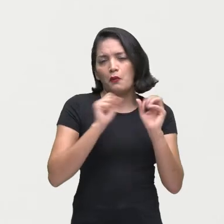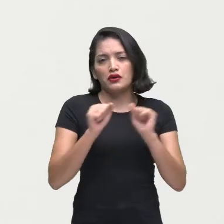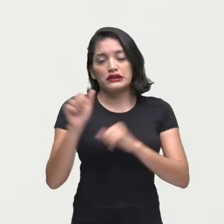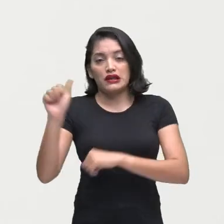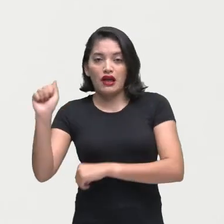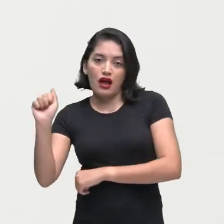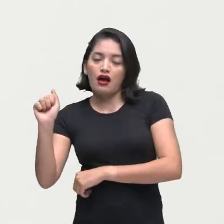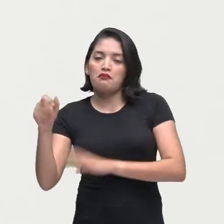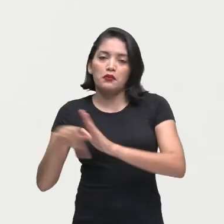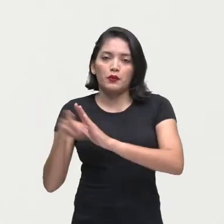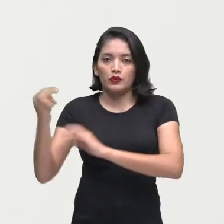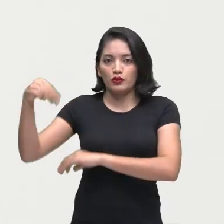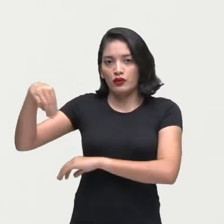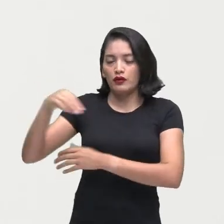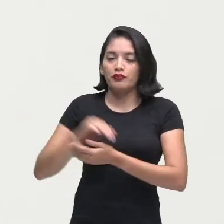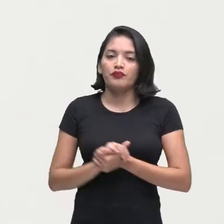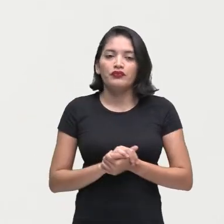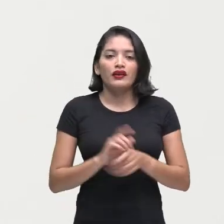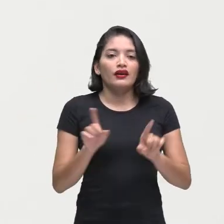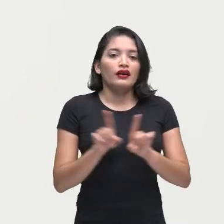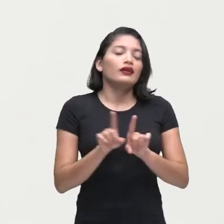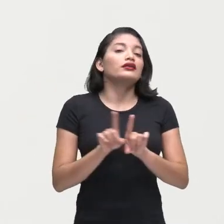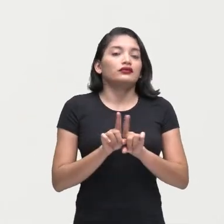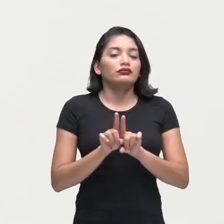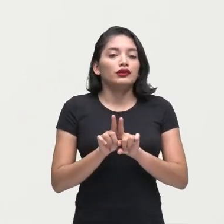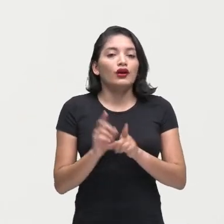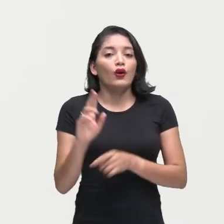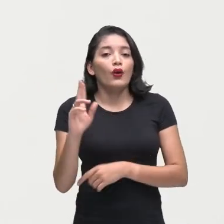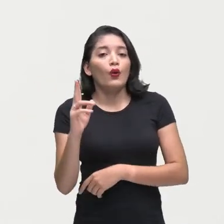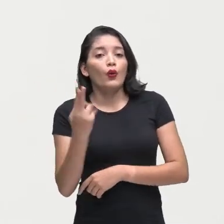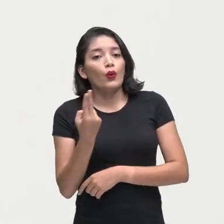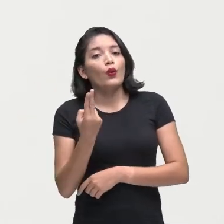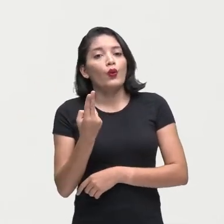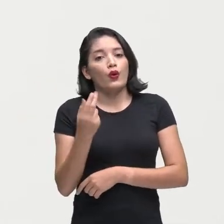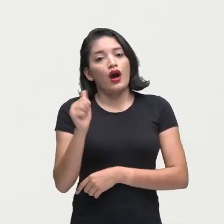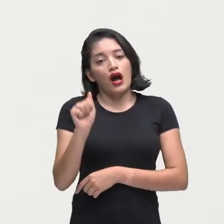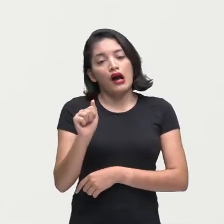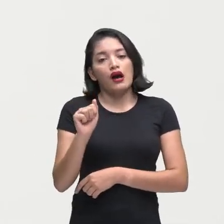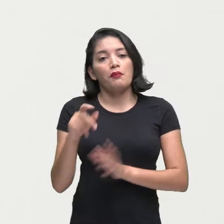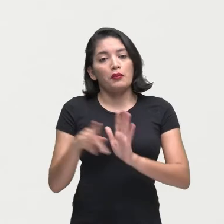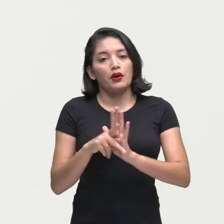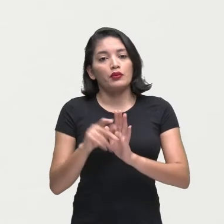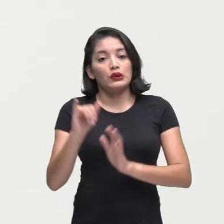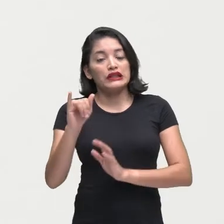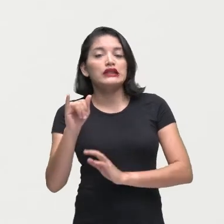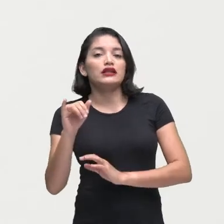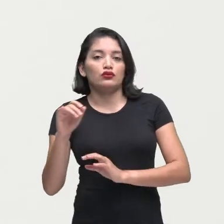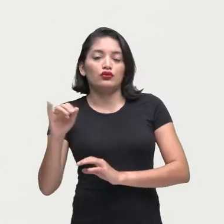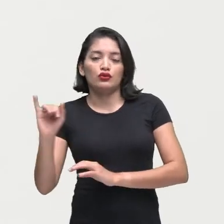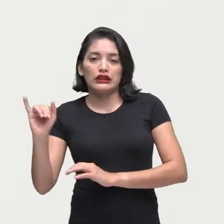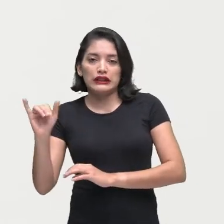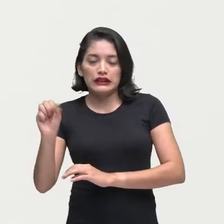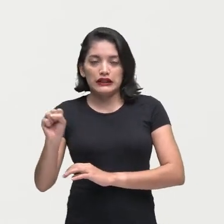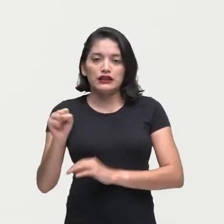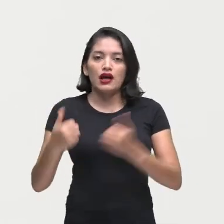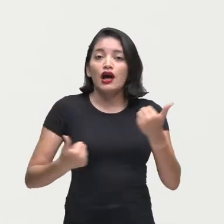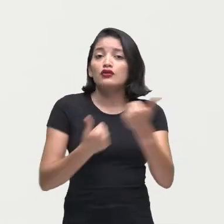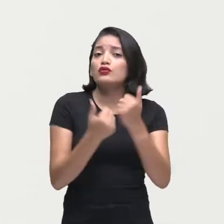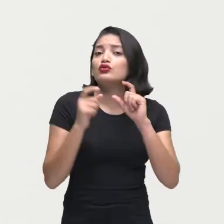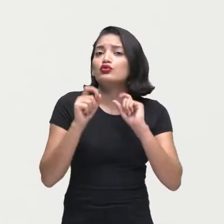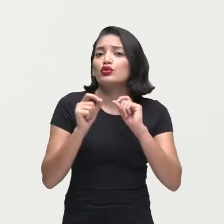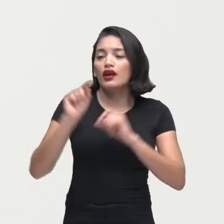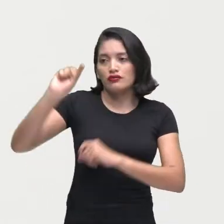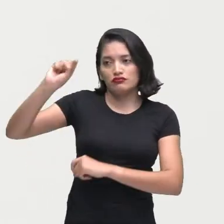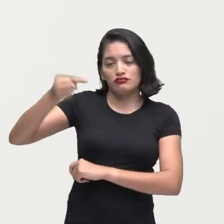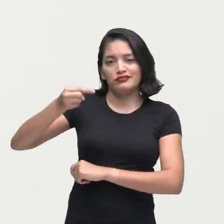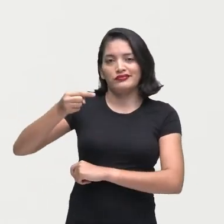doer ou aduar ou ido está certo e você vai substituir por quem